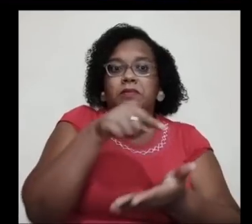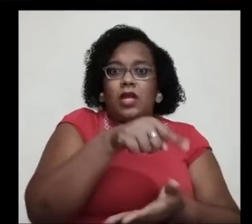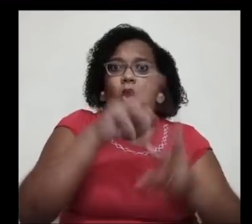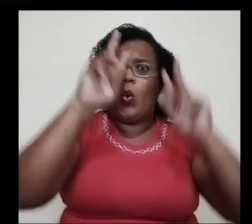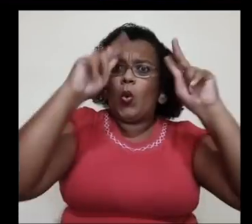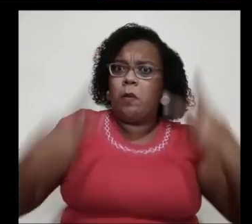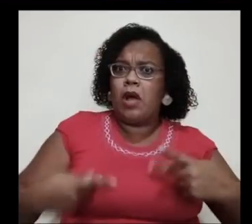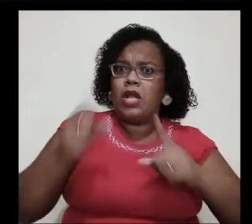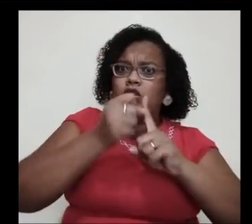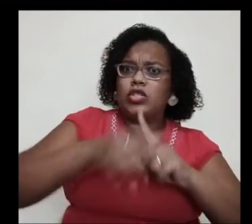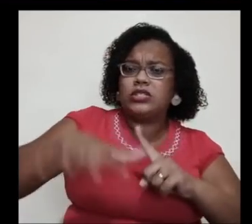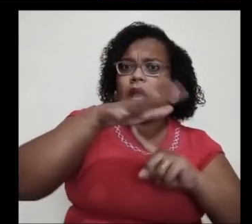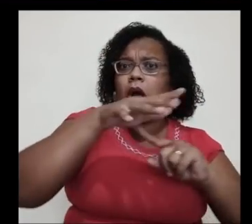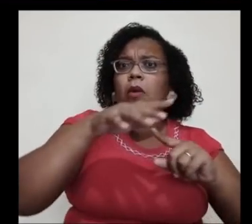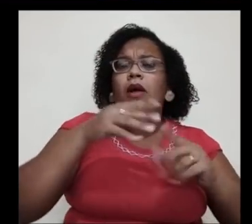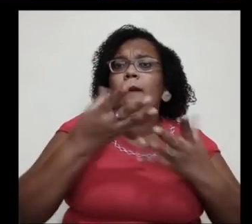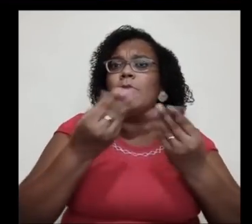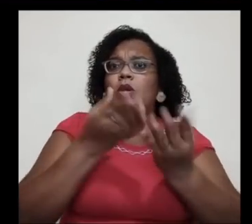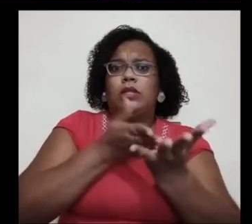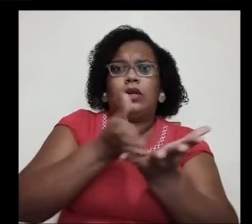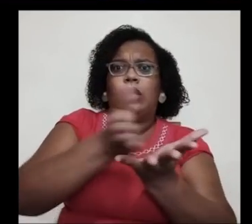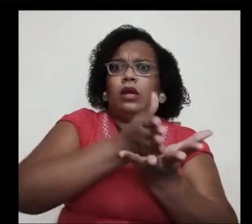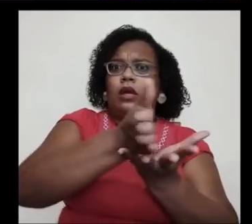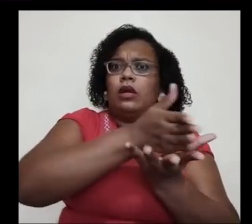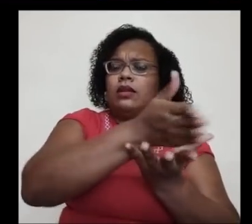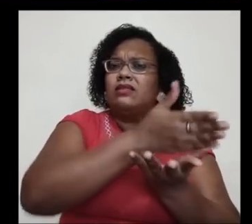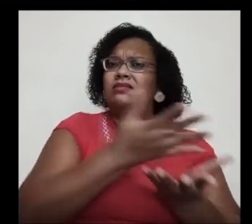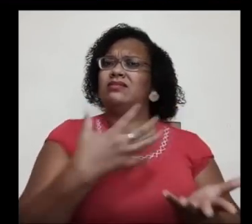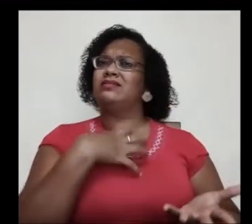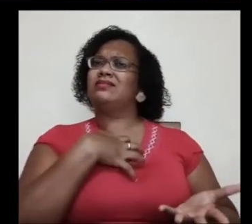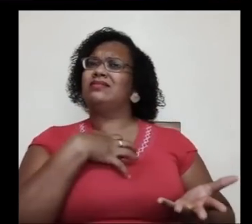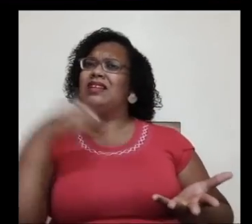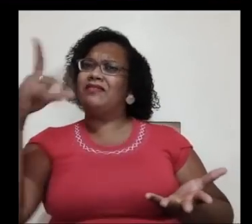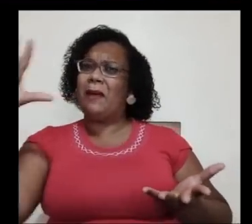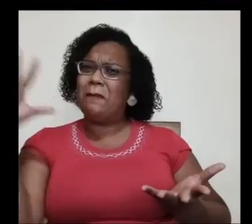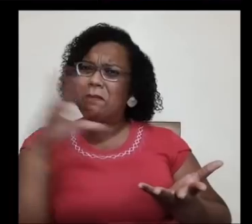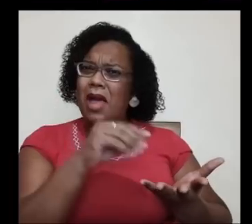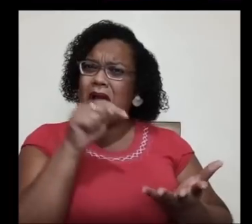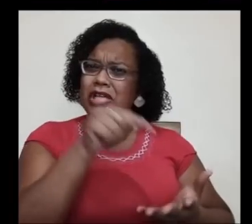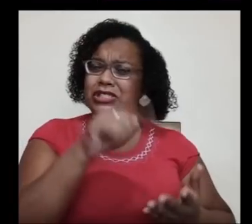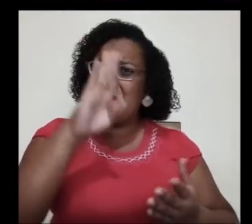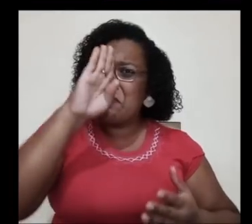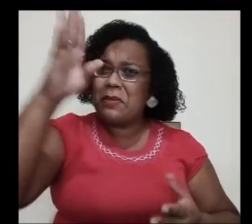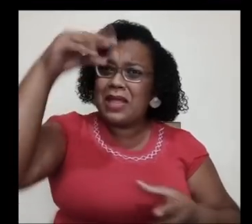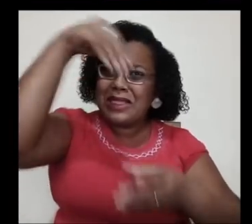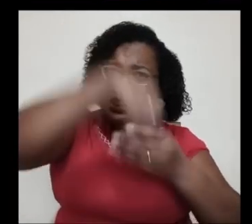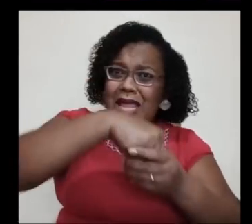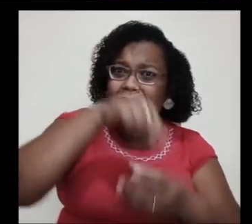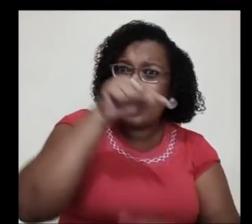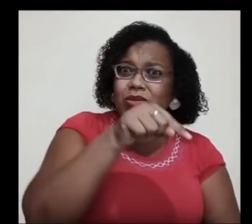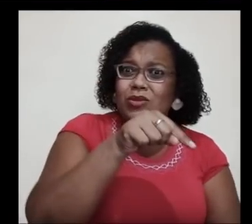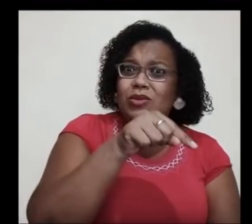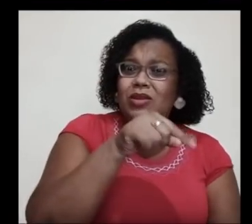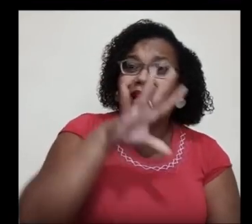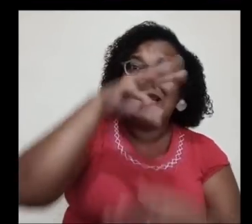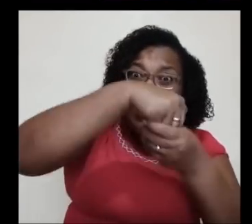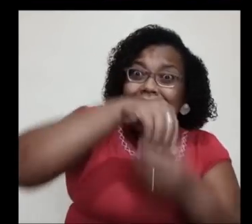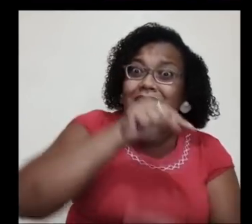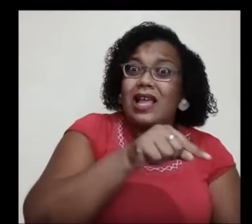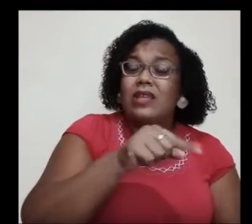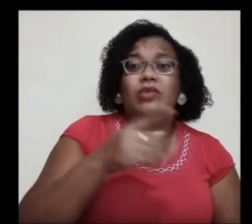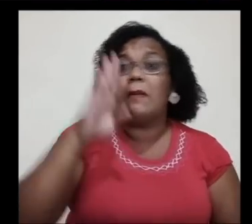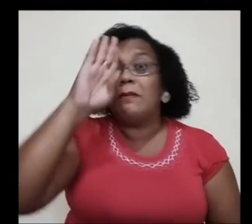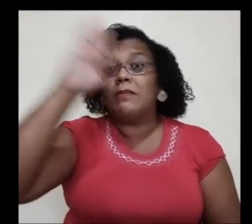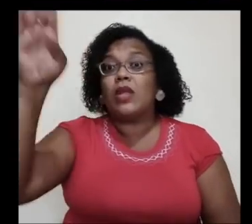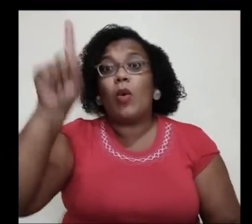dentro dessas áreas. Dentro dessas áreas, o que tem prioridade são os programas bem-sucedidos. Por exemplo, o edital universal, o PIBIC, as bolsas